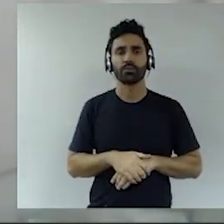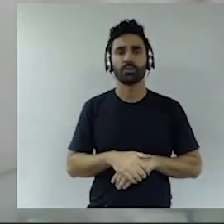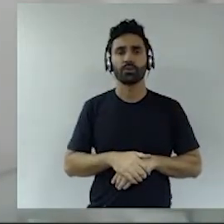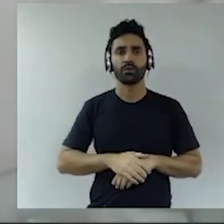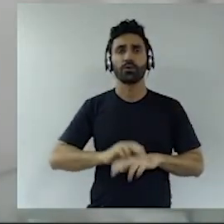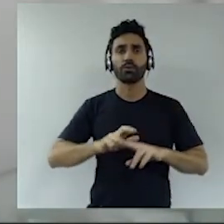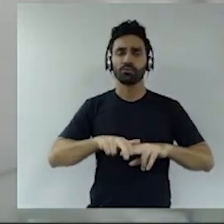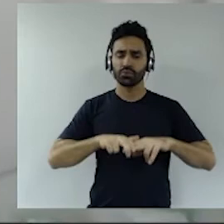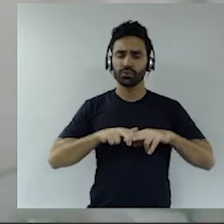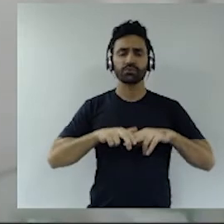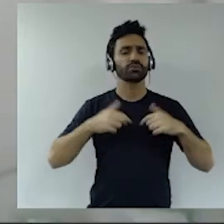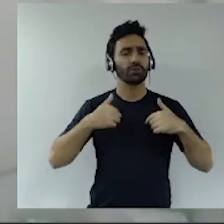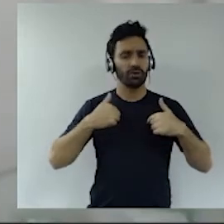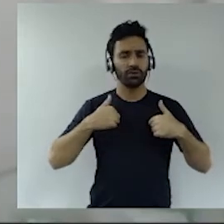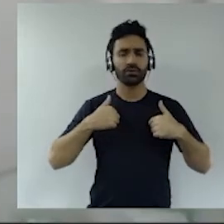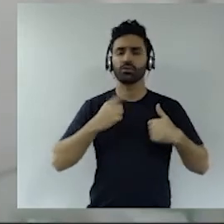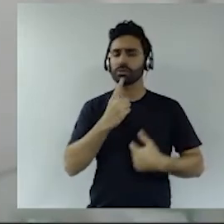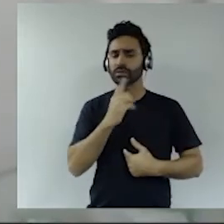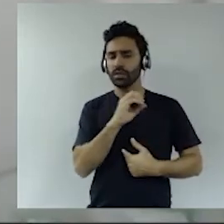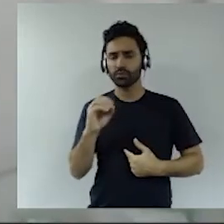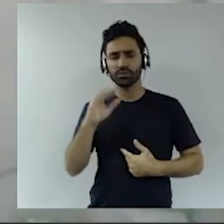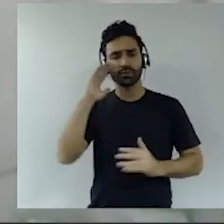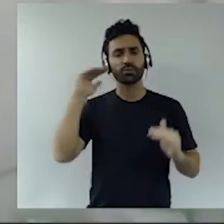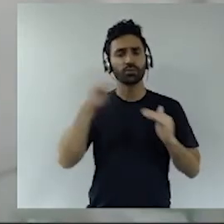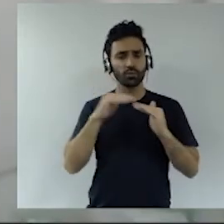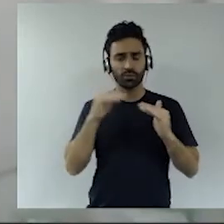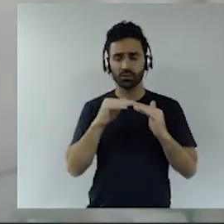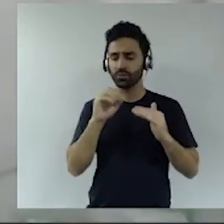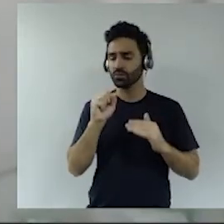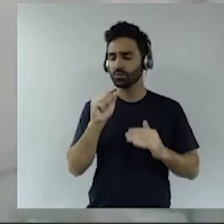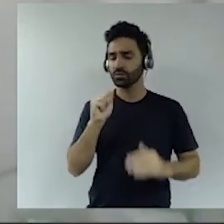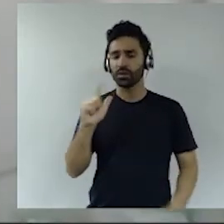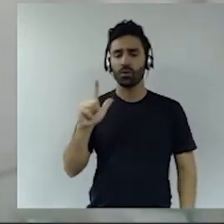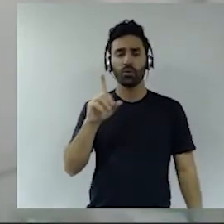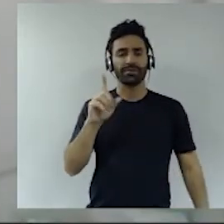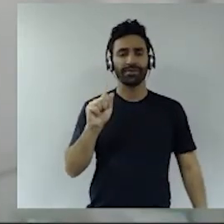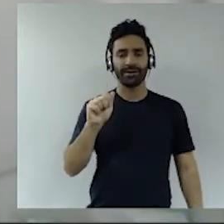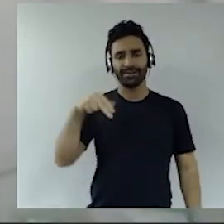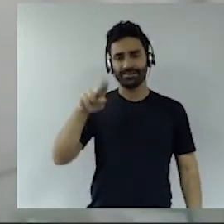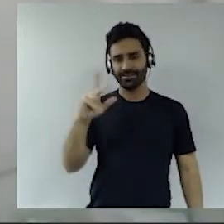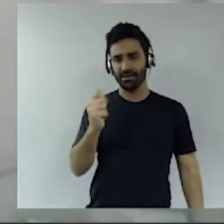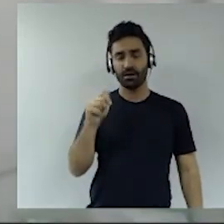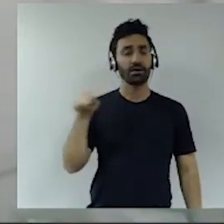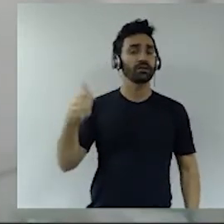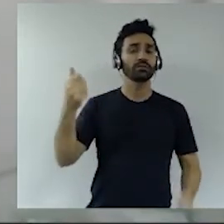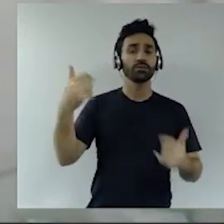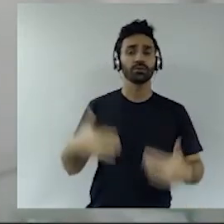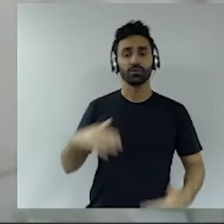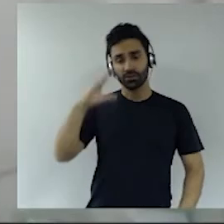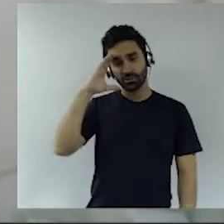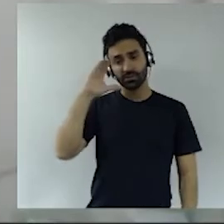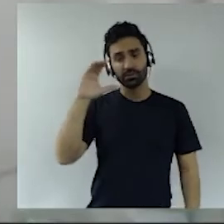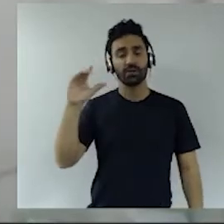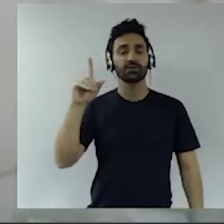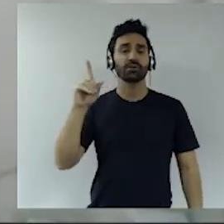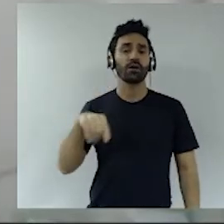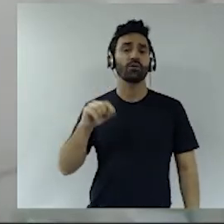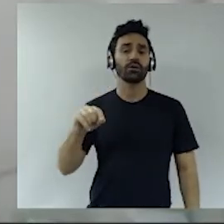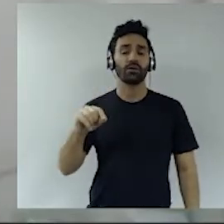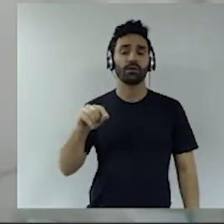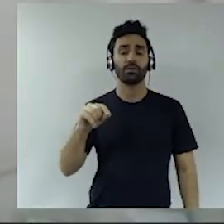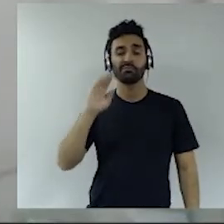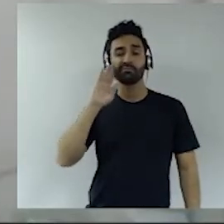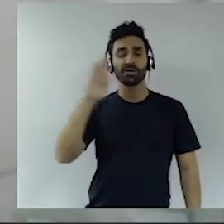eu estou inteiramente de acordo com Antônio Saldanha quando ele diz que a ciência é apátrida, ou